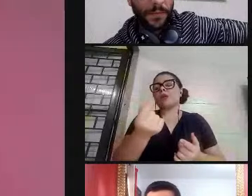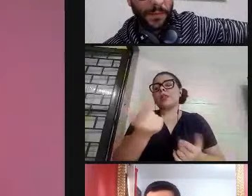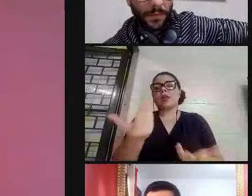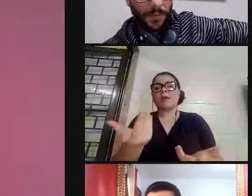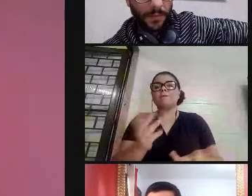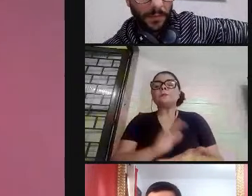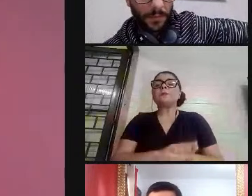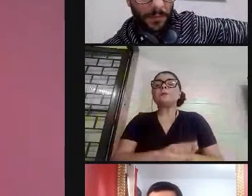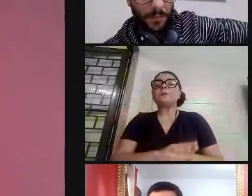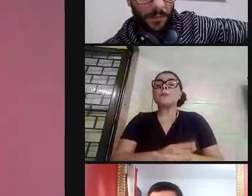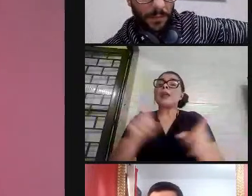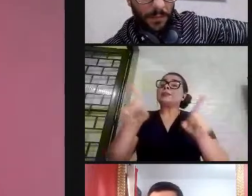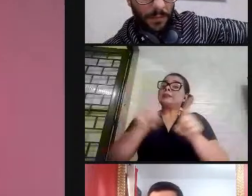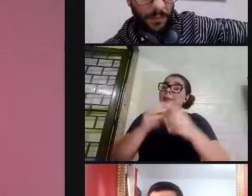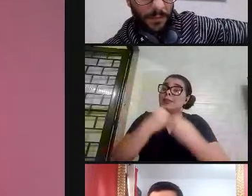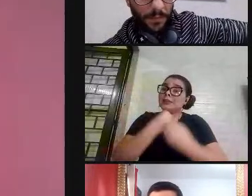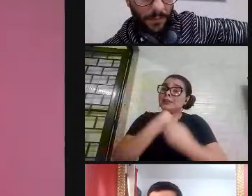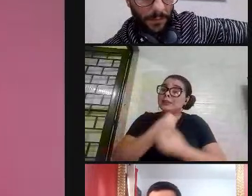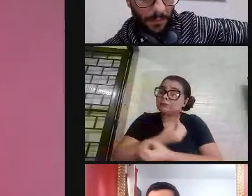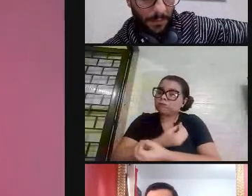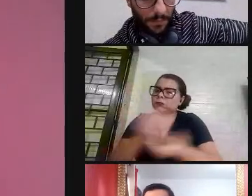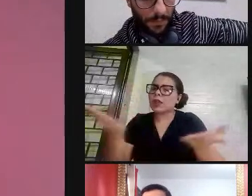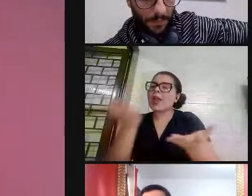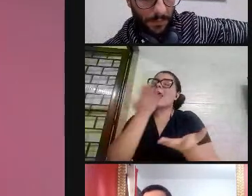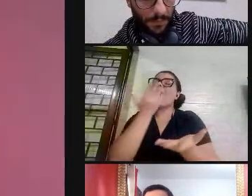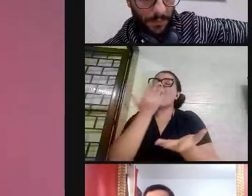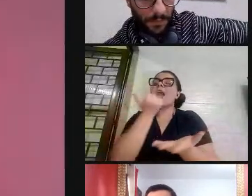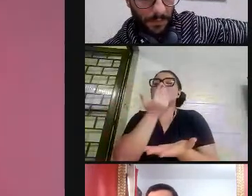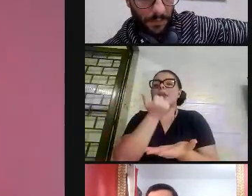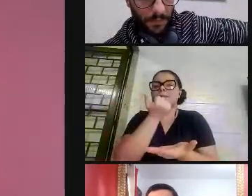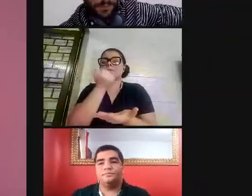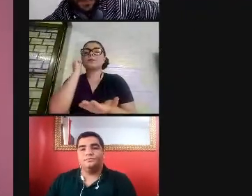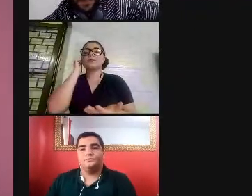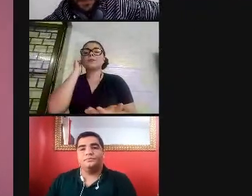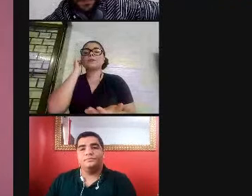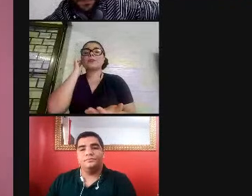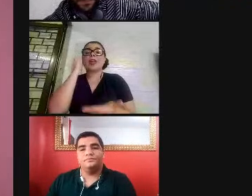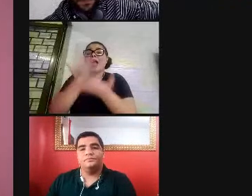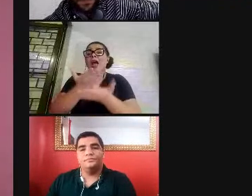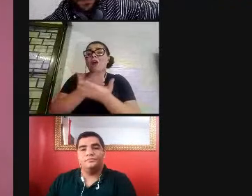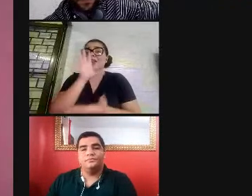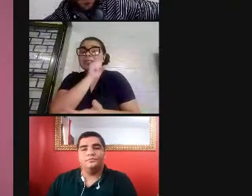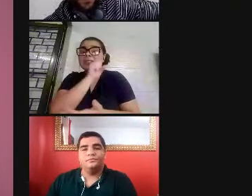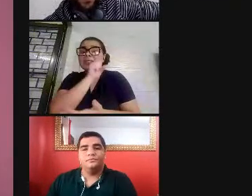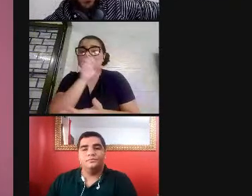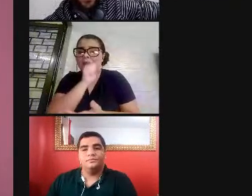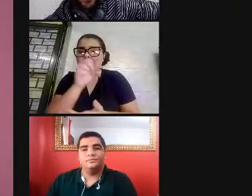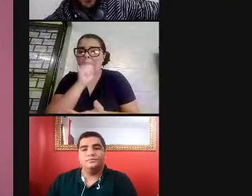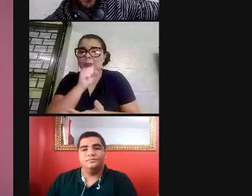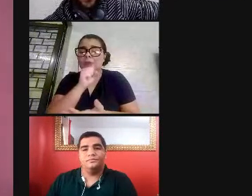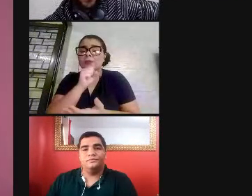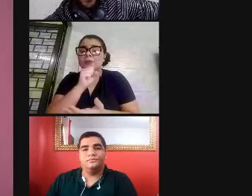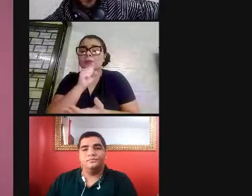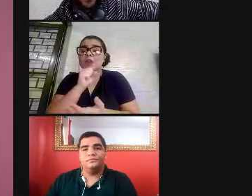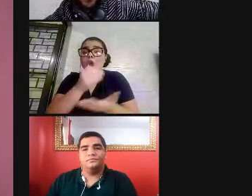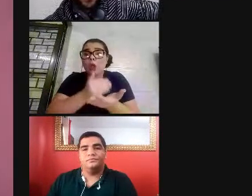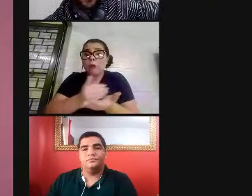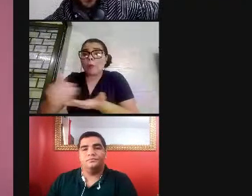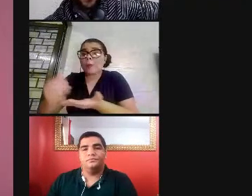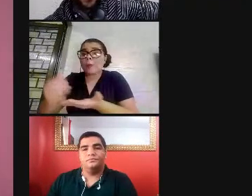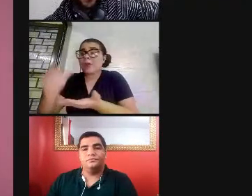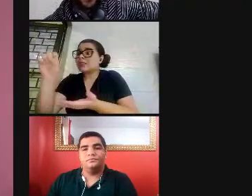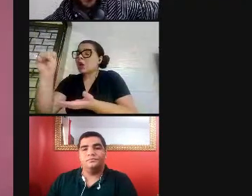fornece alimentação. As aulas são os sábados, elas começam às 8 da manhã